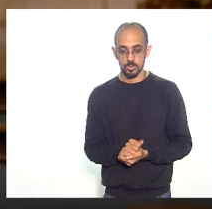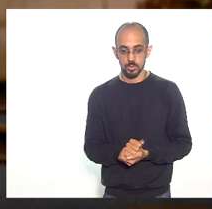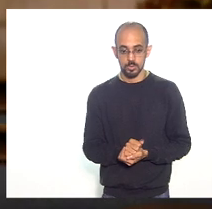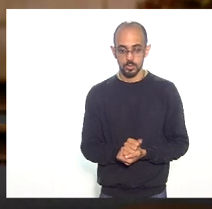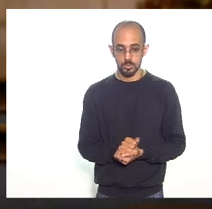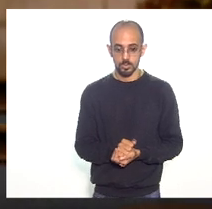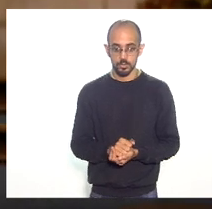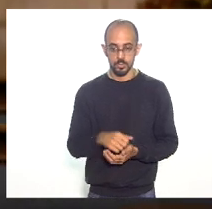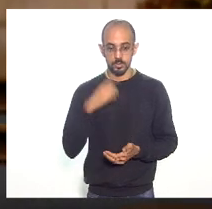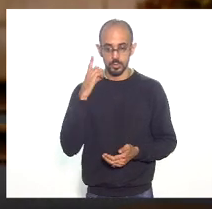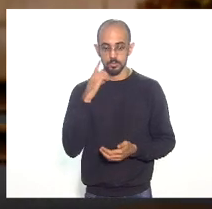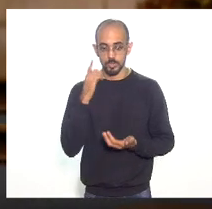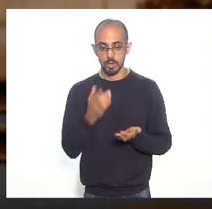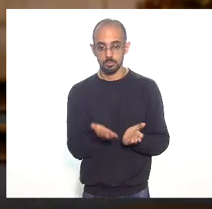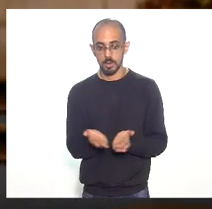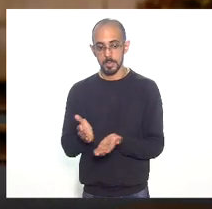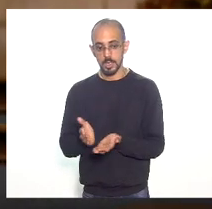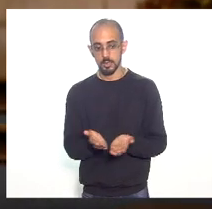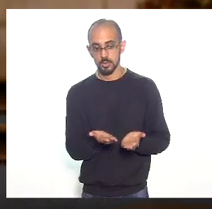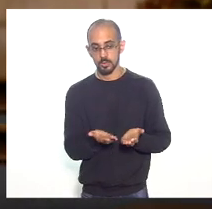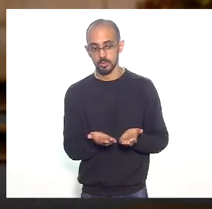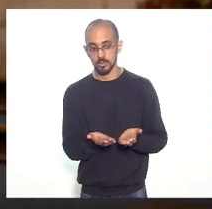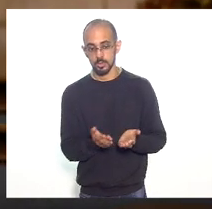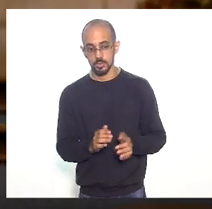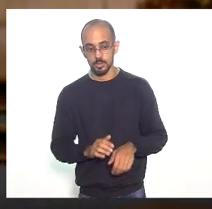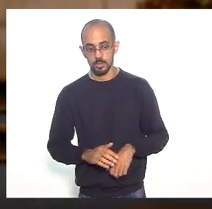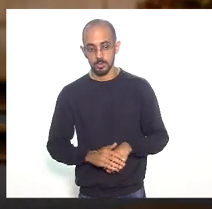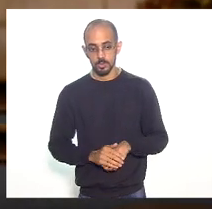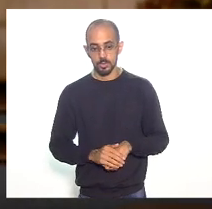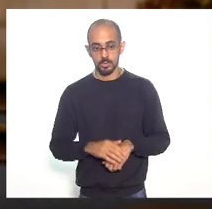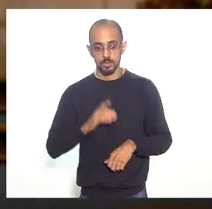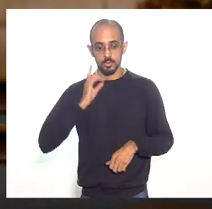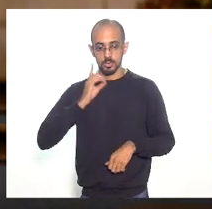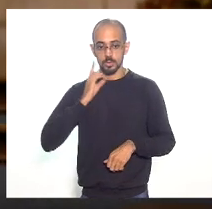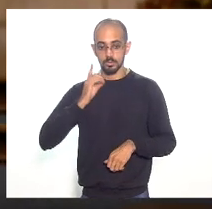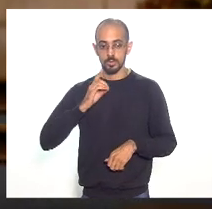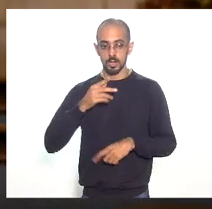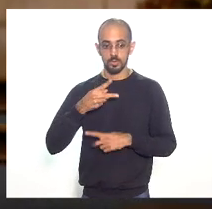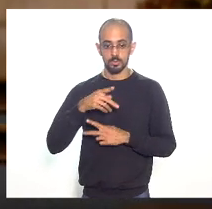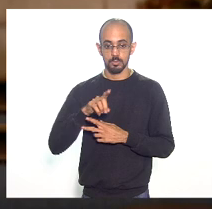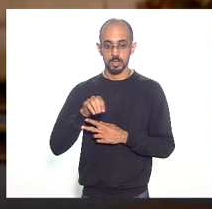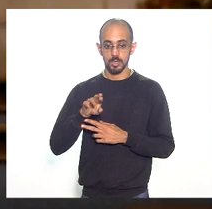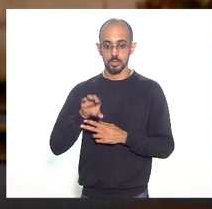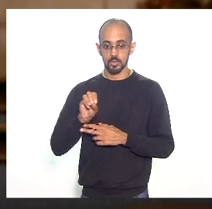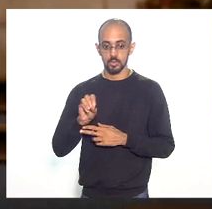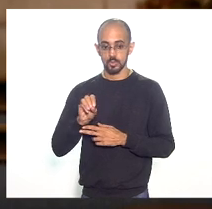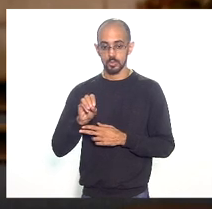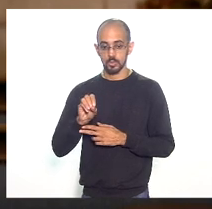Deputado Bebeto. Deputado Pedro Brasão.